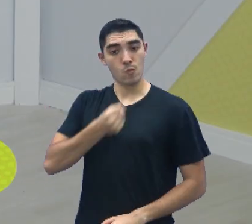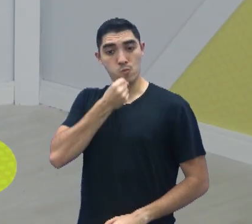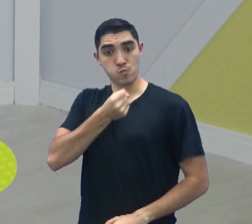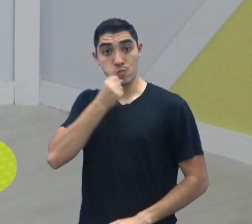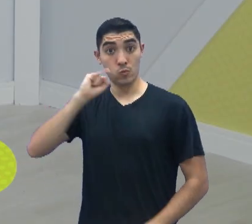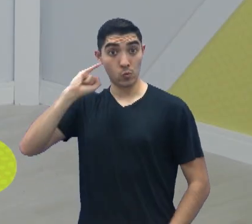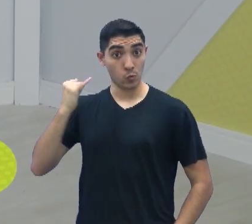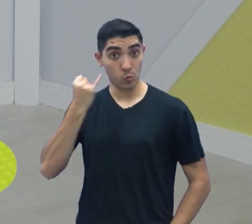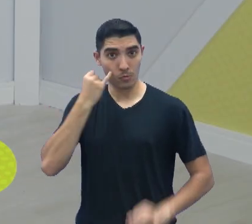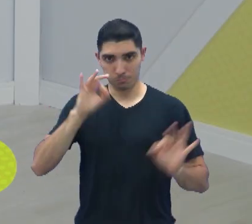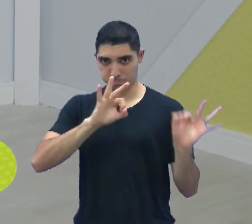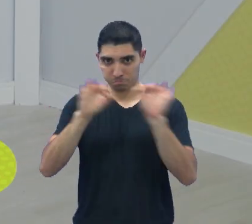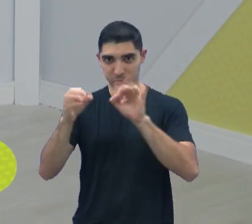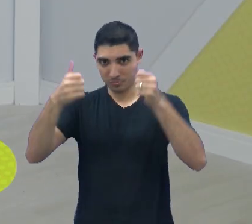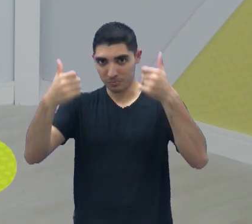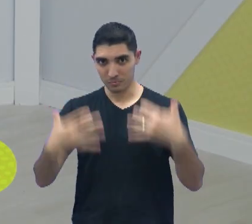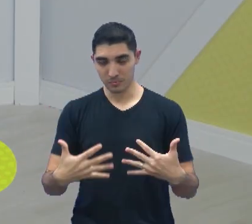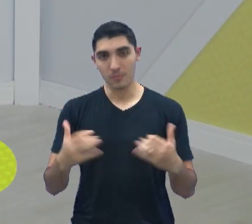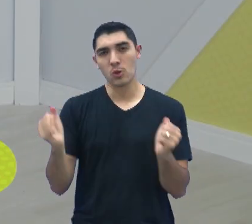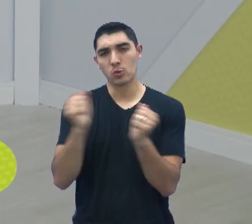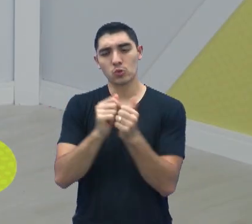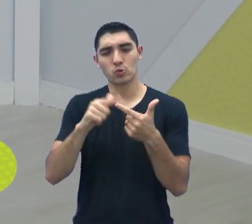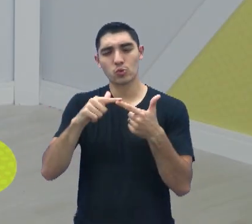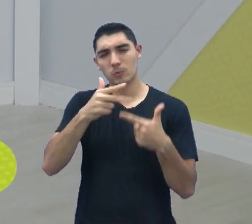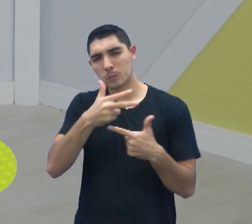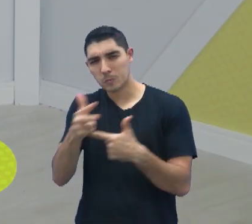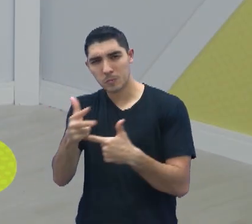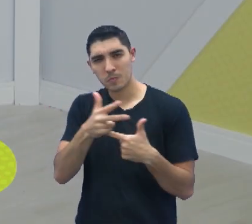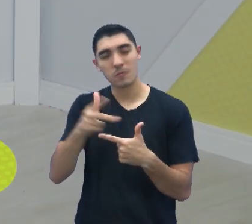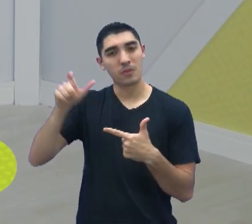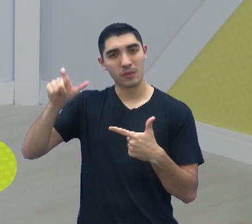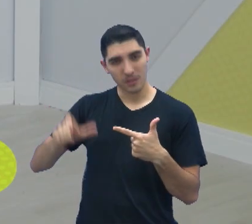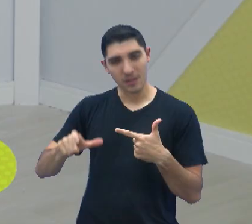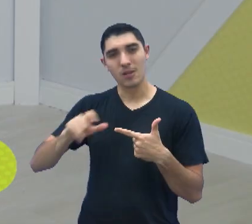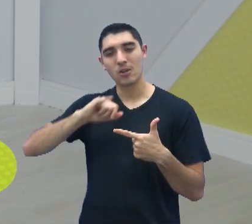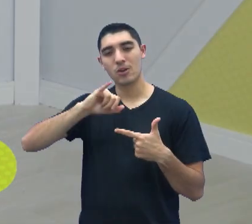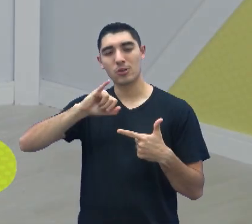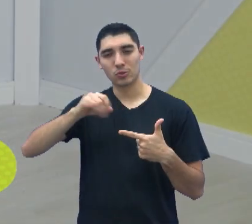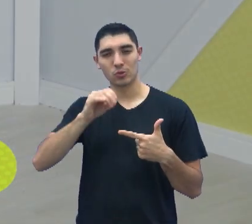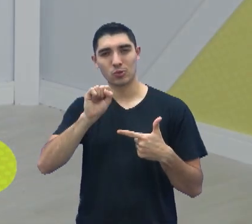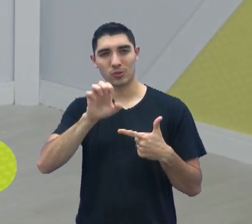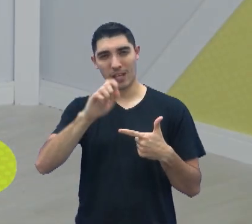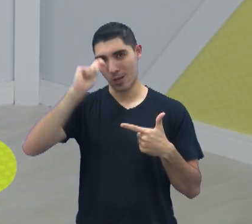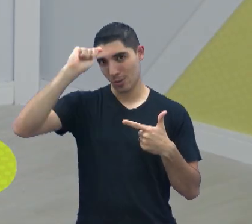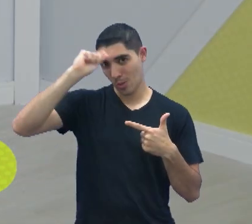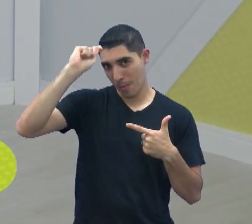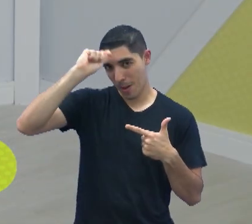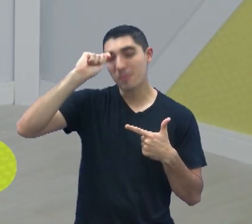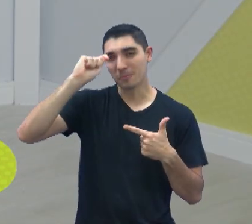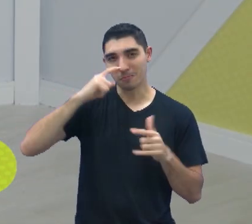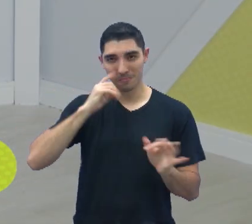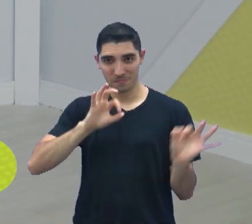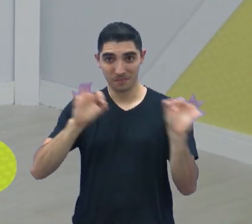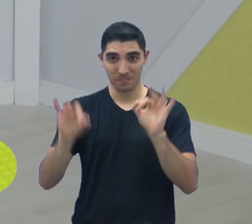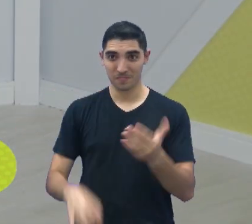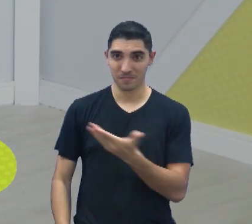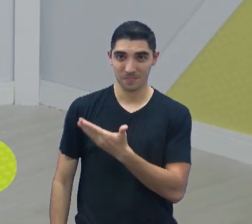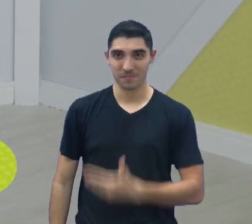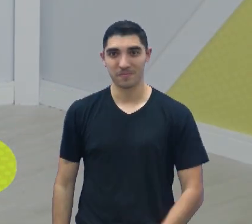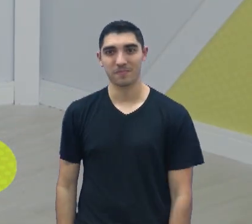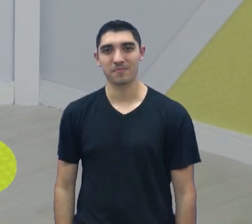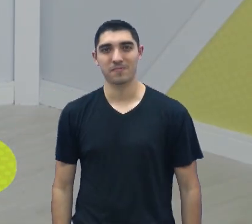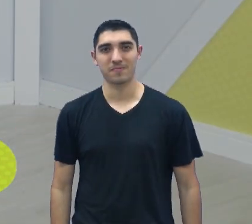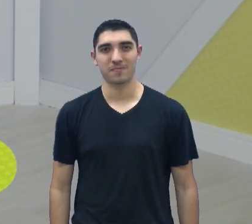Delfino. As imagens são com ousadia e alegria do nosso José Sobral, nosso Sobralzinho. Solta, Matheus!